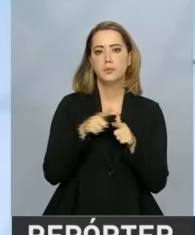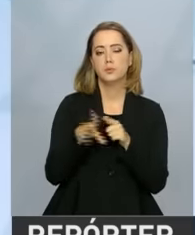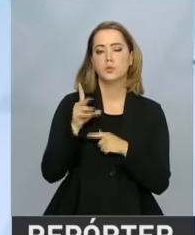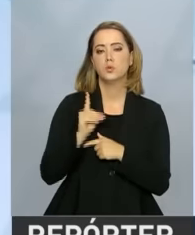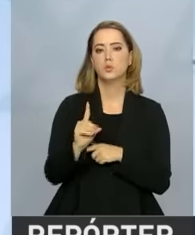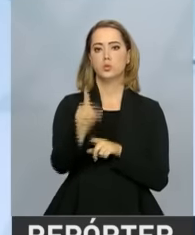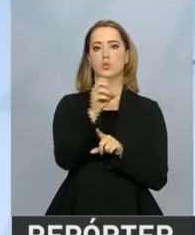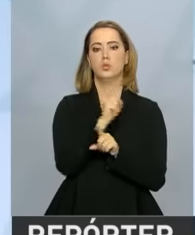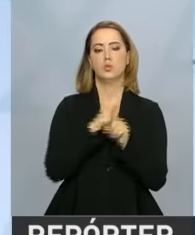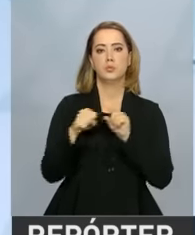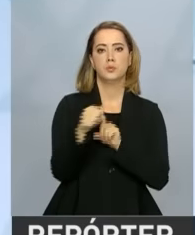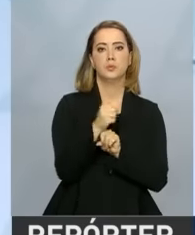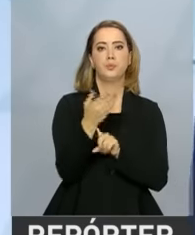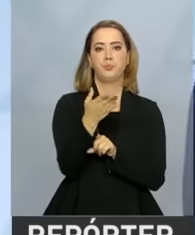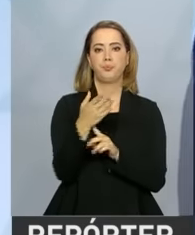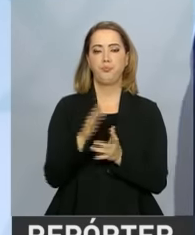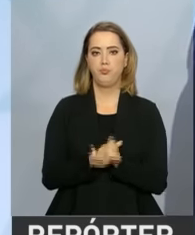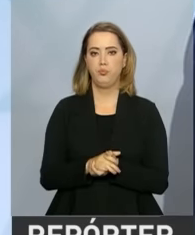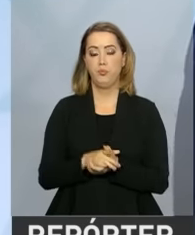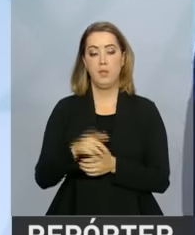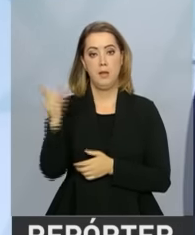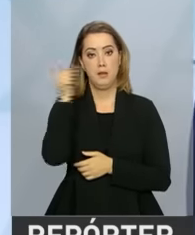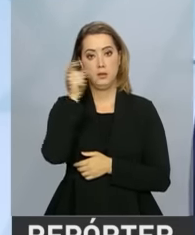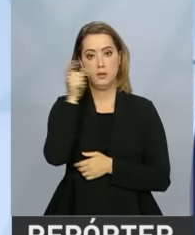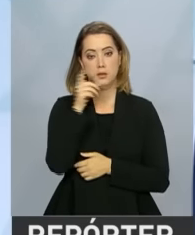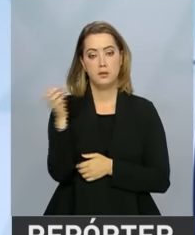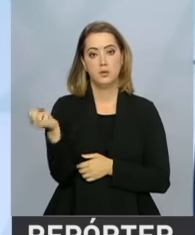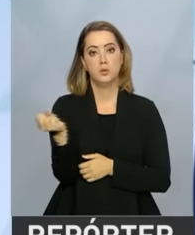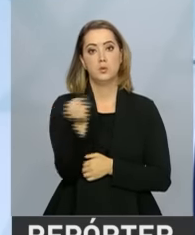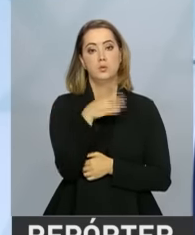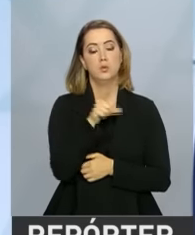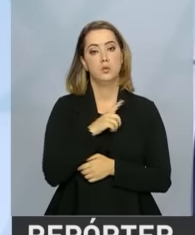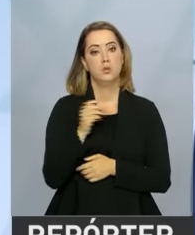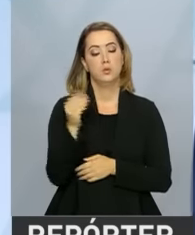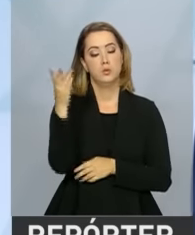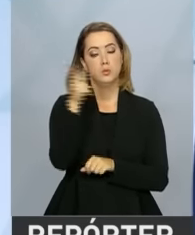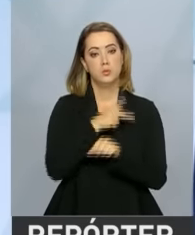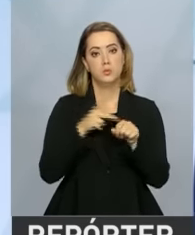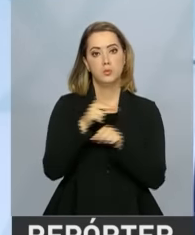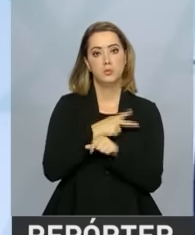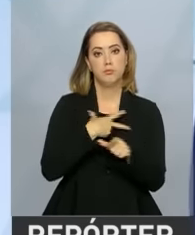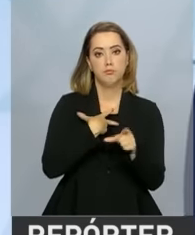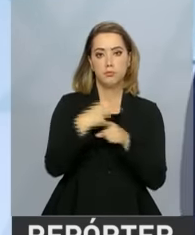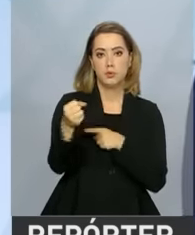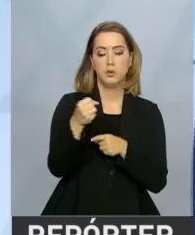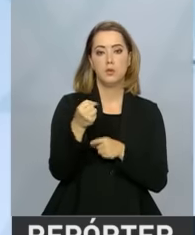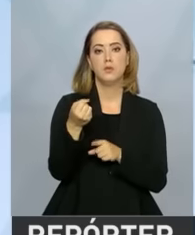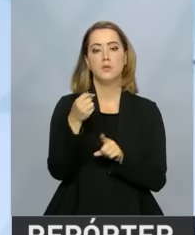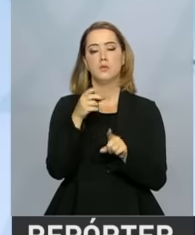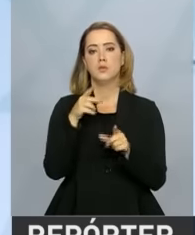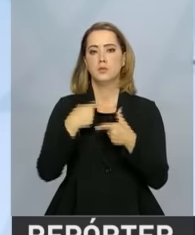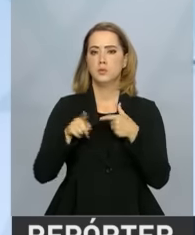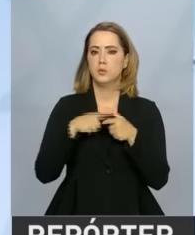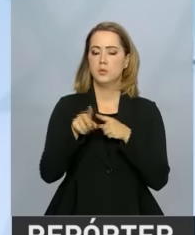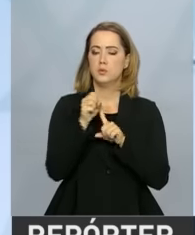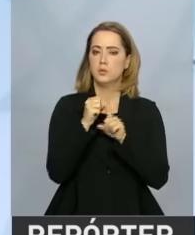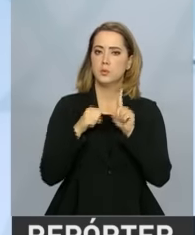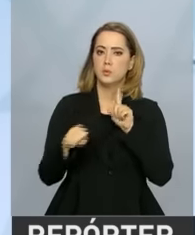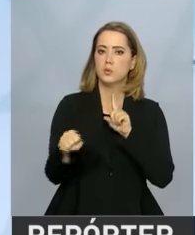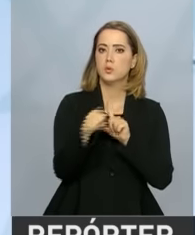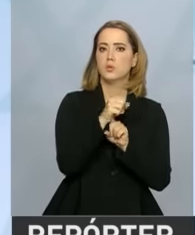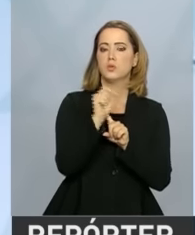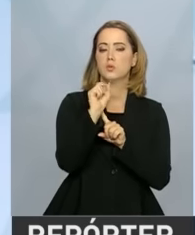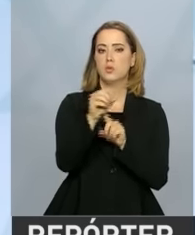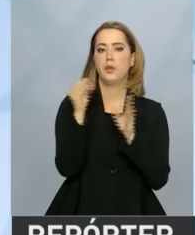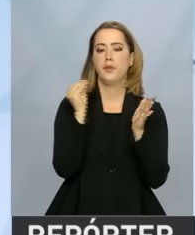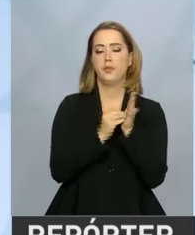de novos investimentos deve ajudar o país a solucionar um dos maiores problemas sociais da recessão econômica, que é